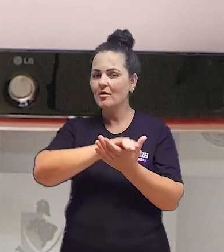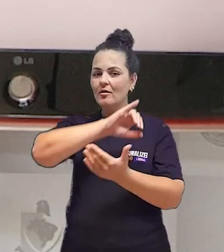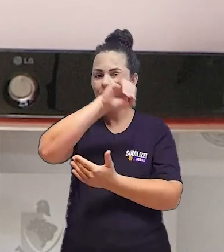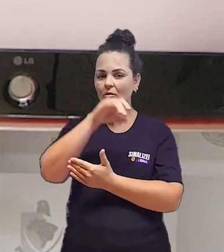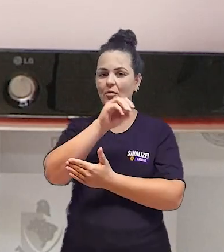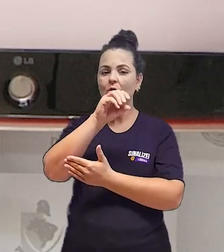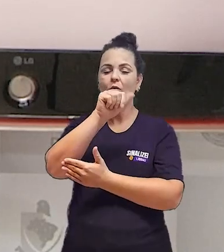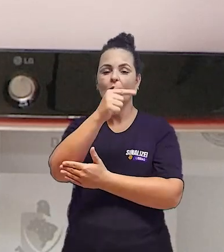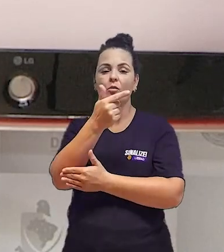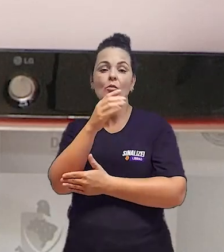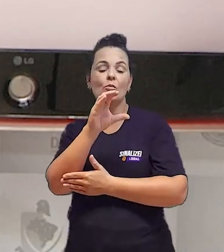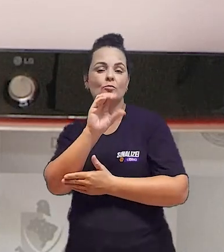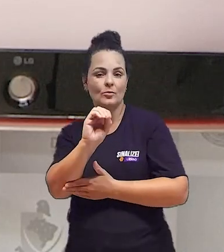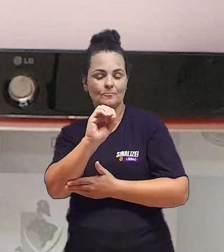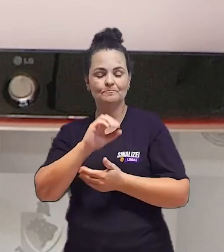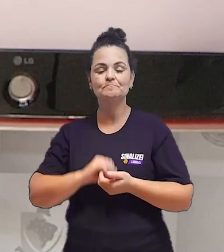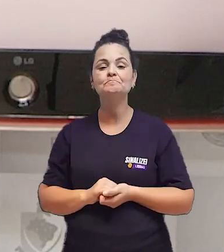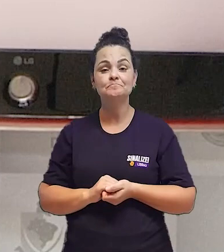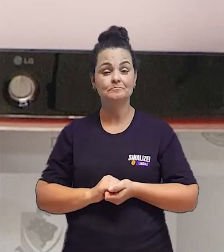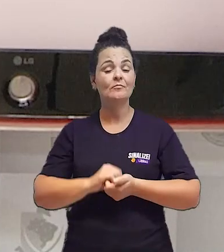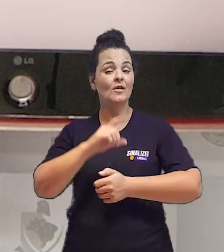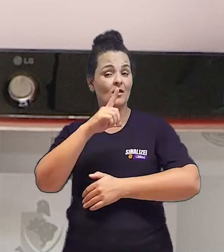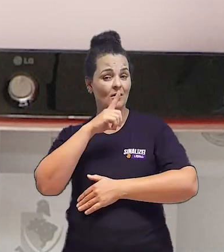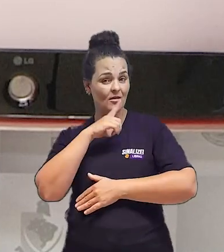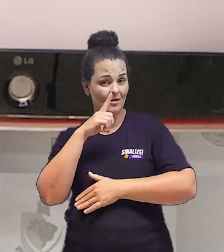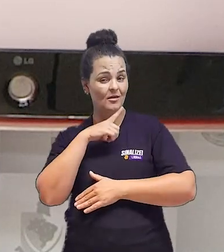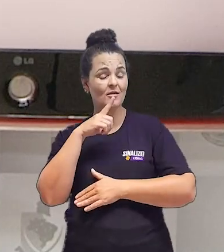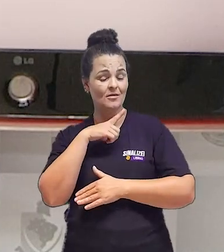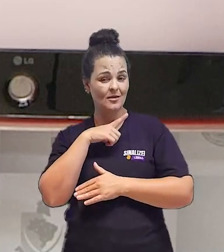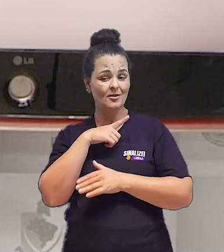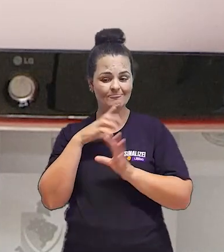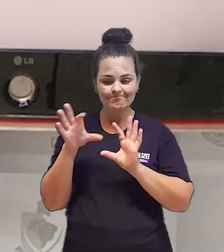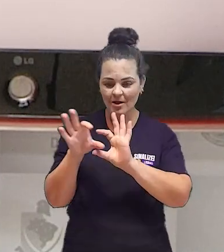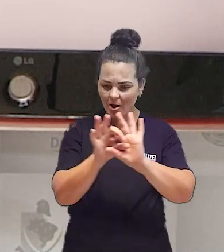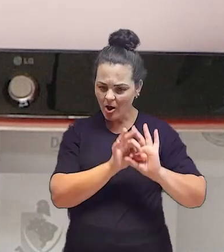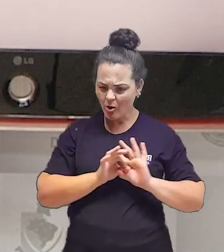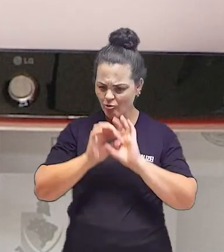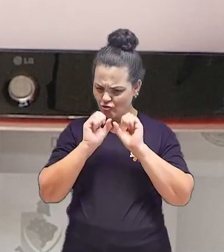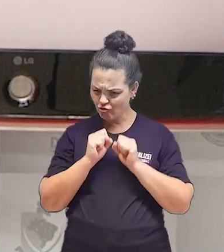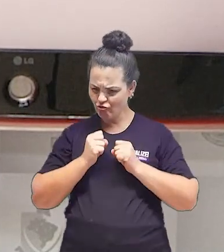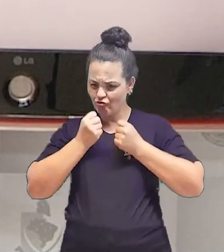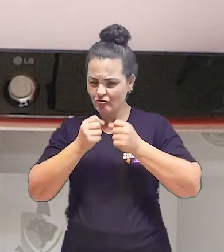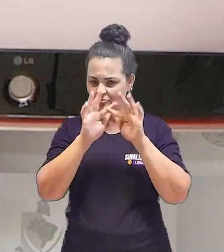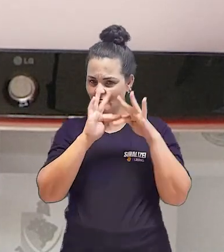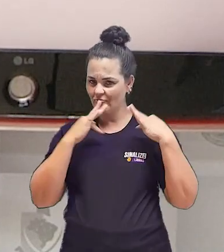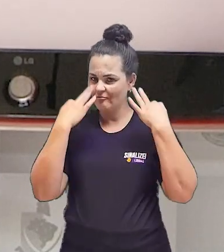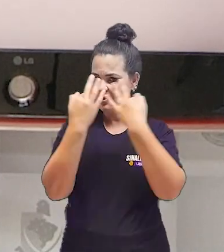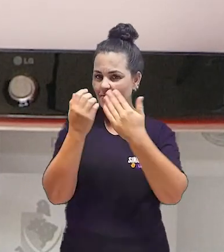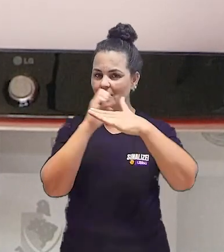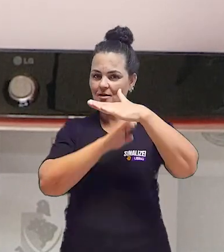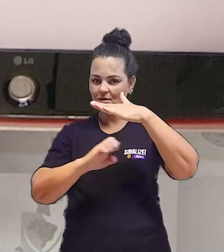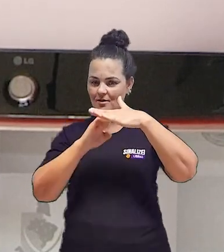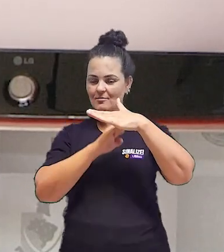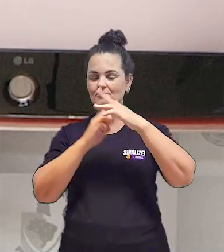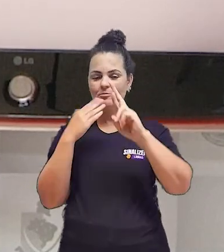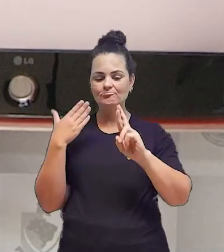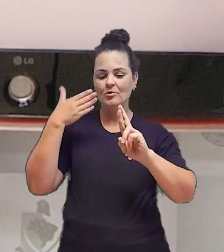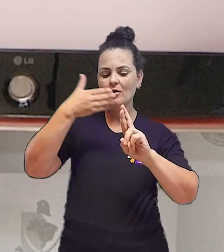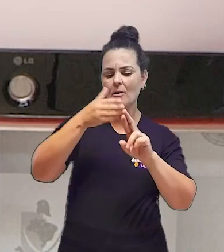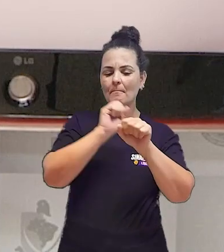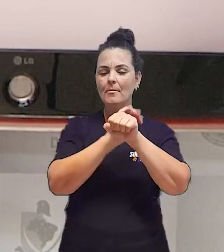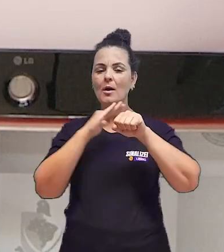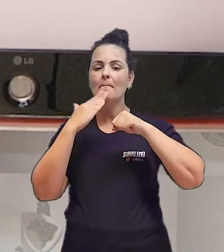seu esposo João Mário Rodrigues resultando na consolidação de uma empresa familiar que se tornou uma